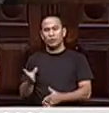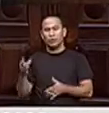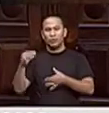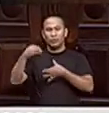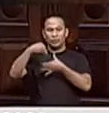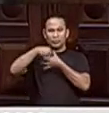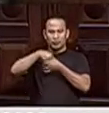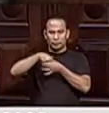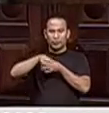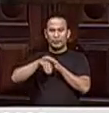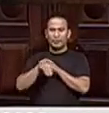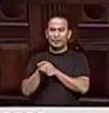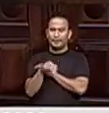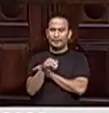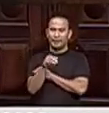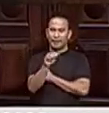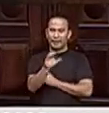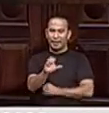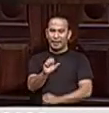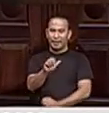da ministra Carmen Lúcia,